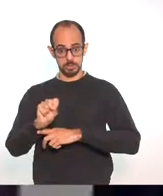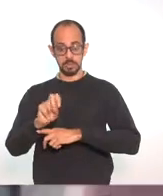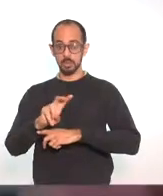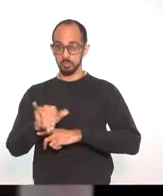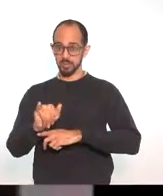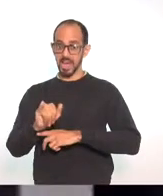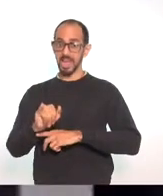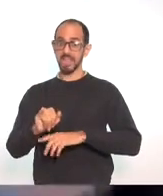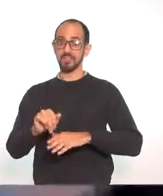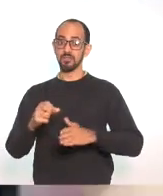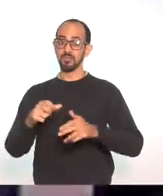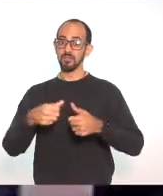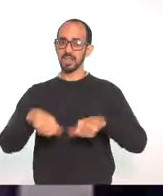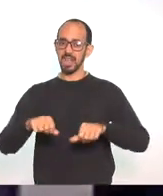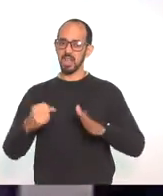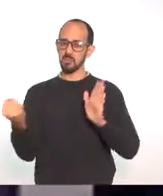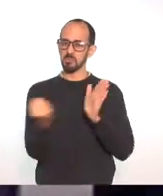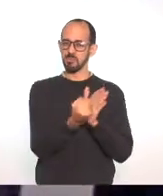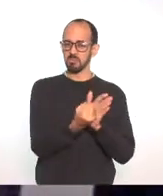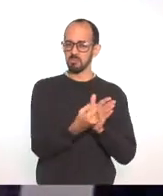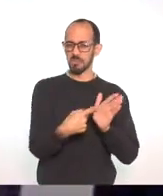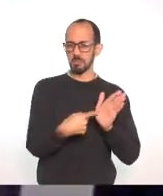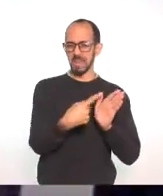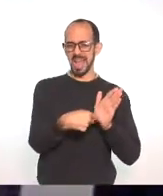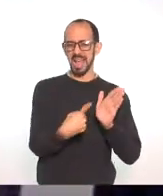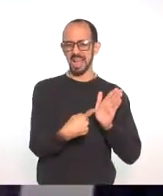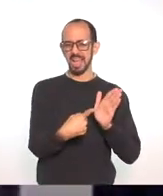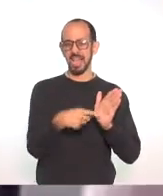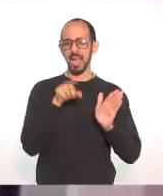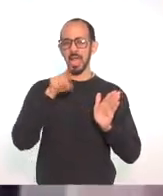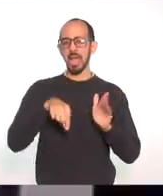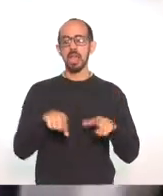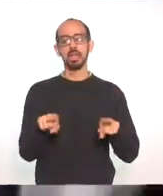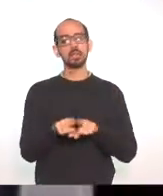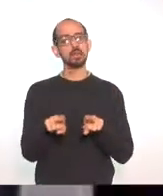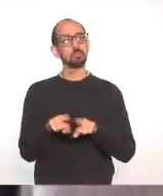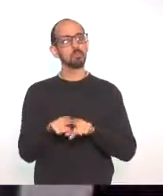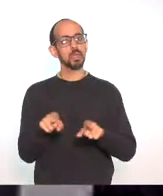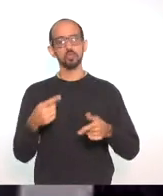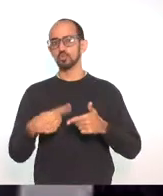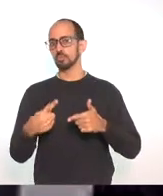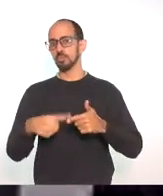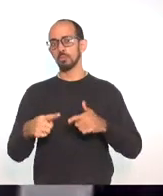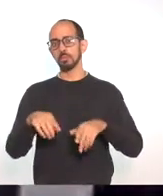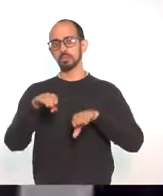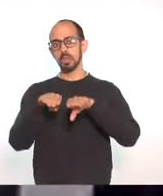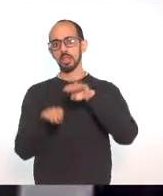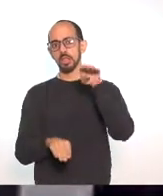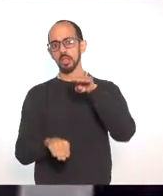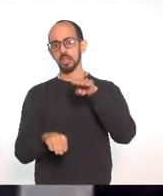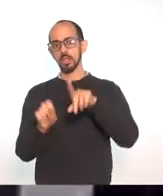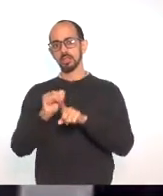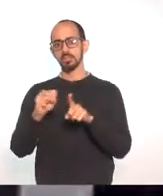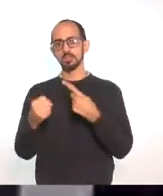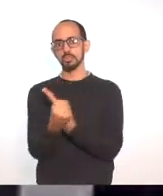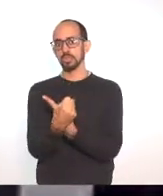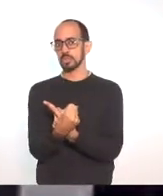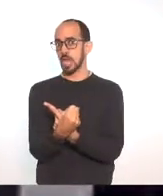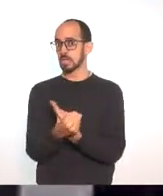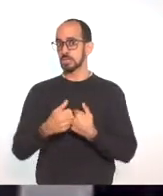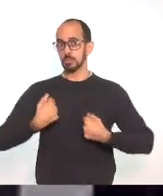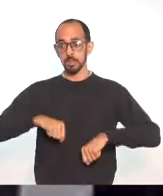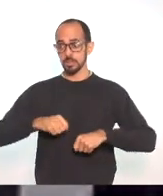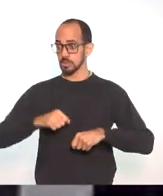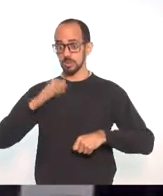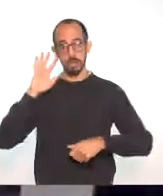no rastro deixarem No rastro dessa pandemia é a questão das desigualdades sociais que tem ser enfrentadas